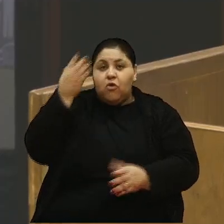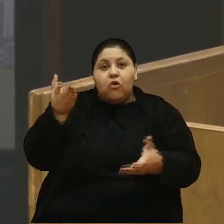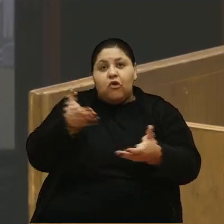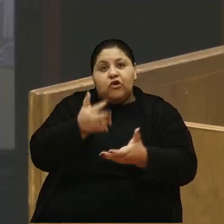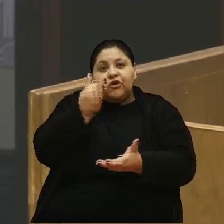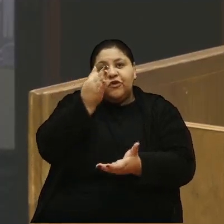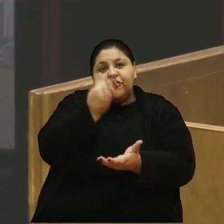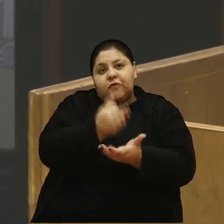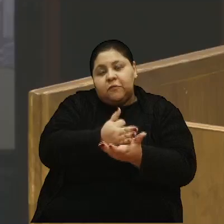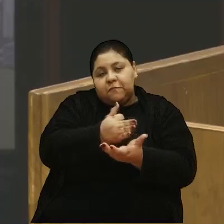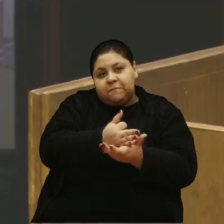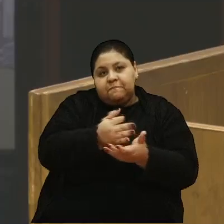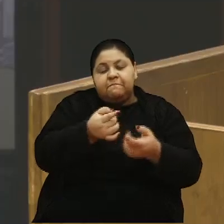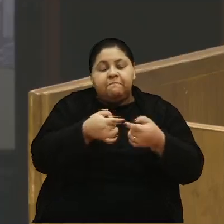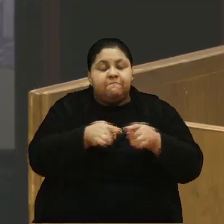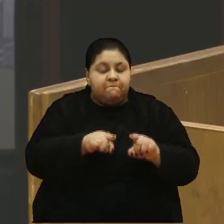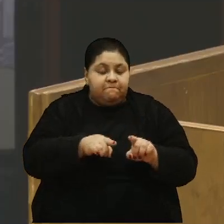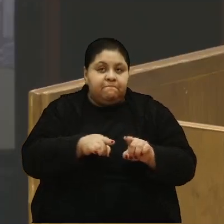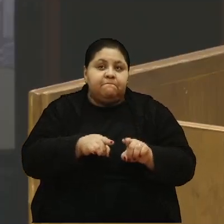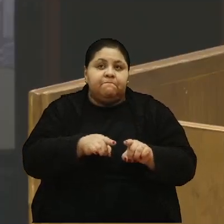sessão, mas